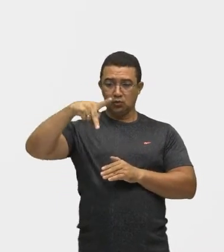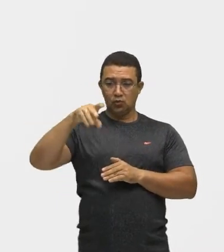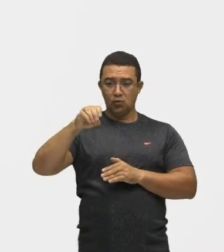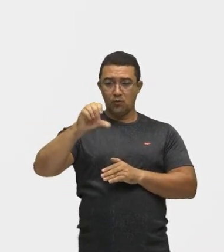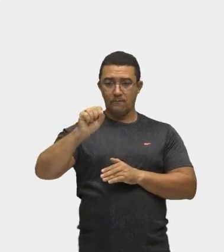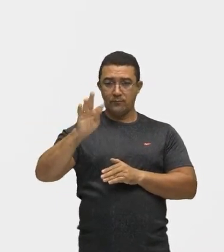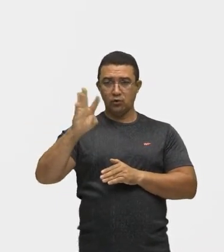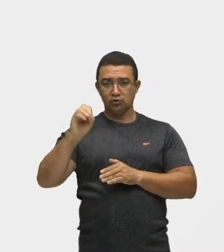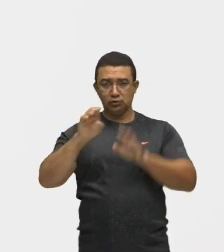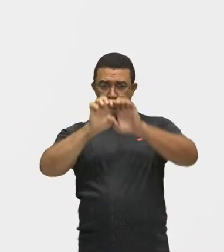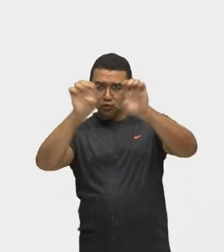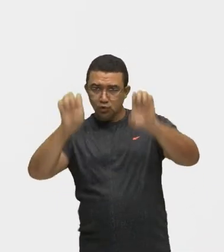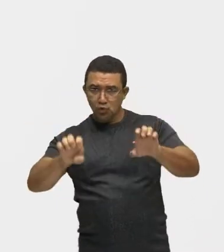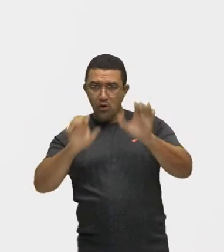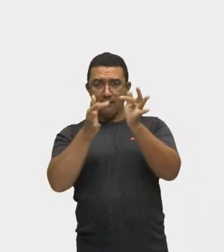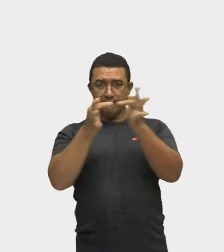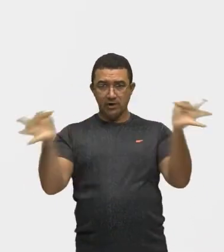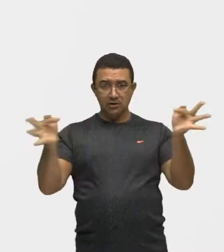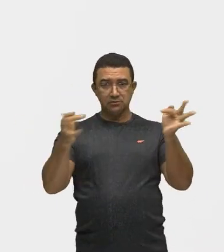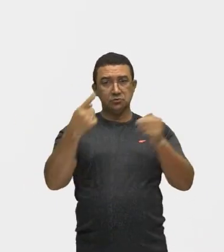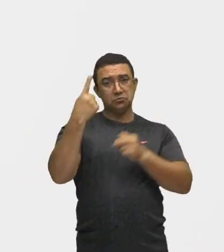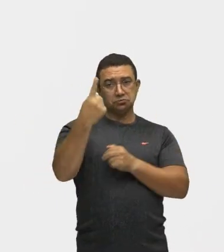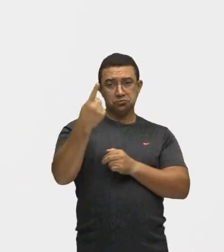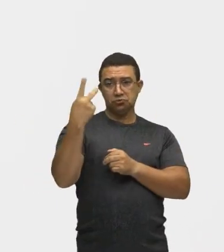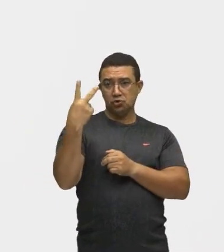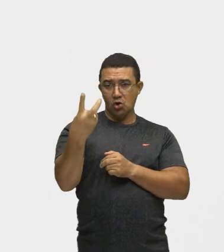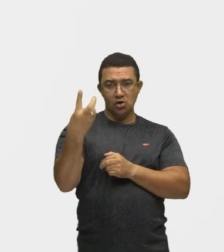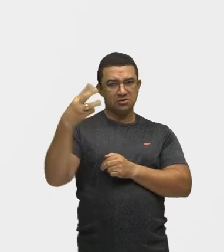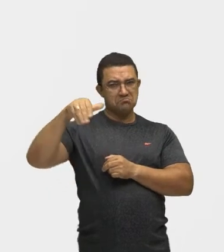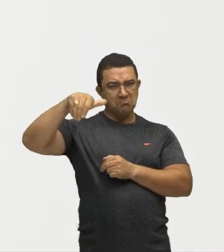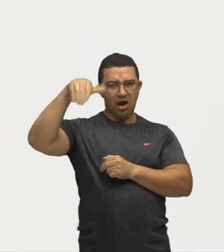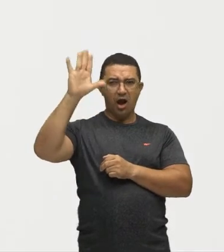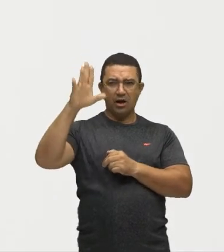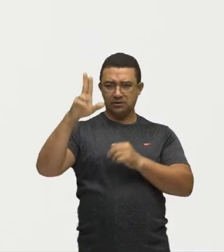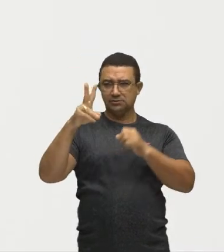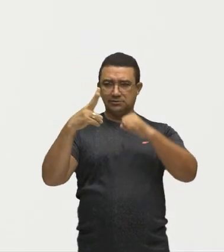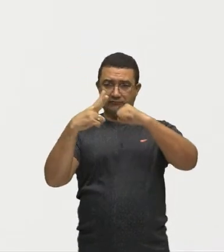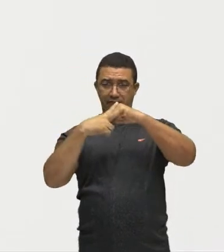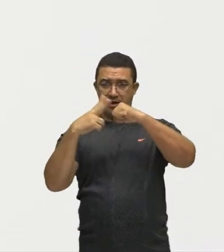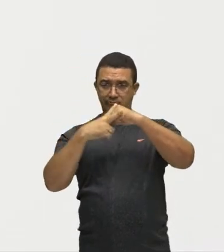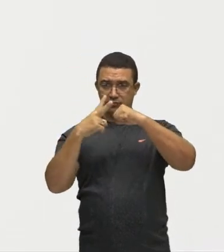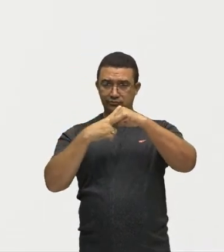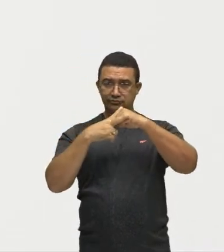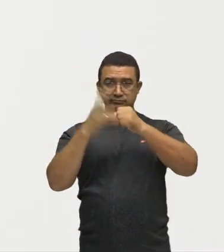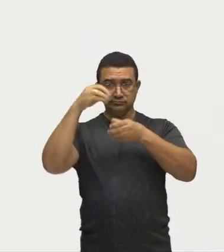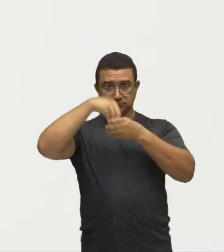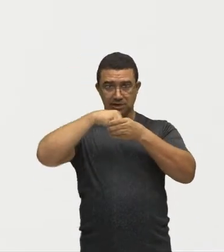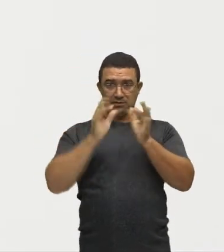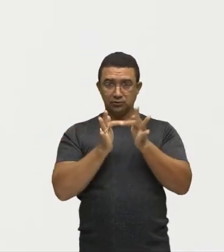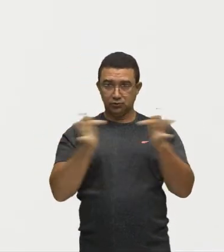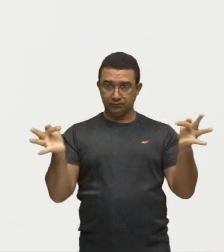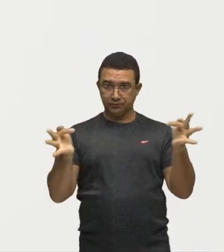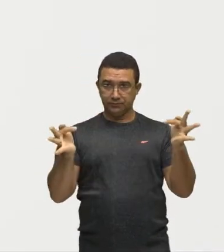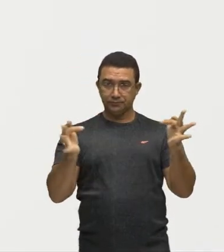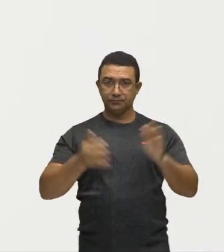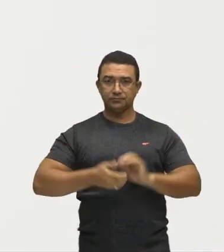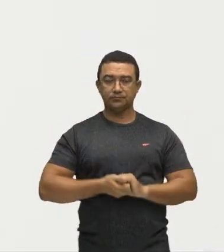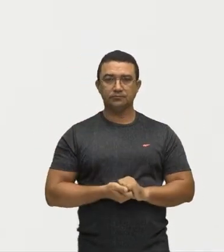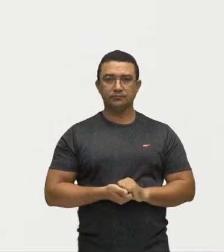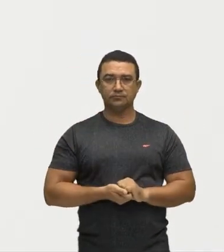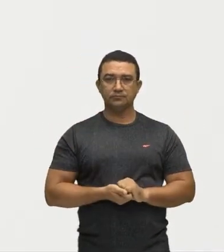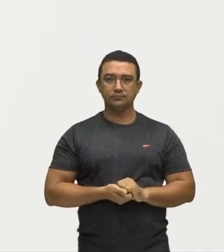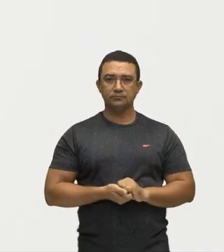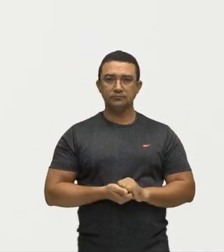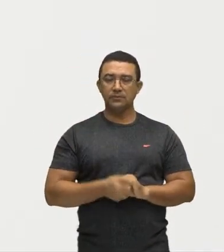mais orações. Então, temos aqui o período composto, que é formado por 2 ou mais orações. Sabendo que a